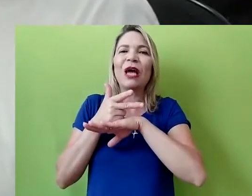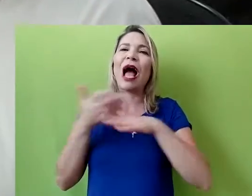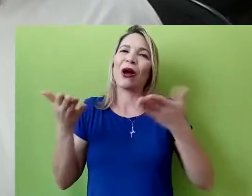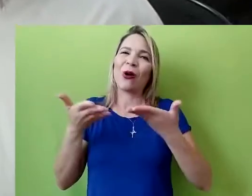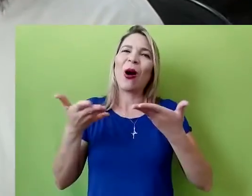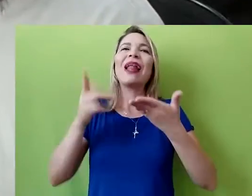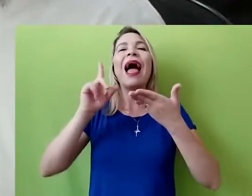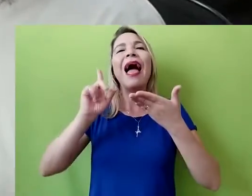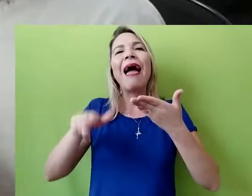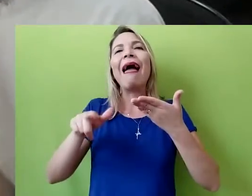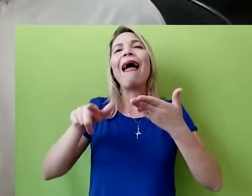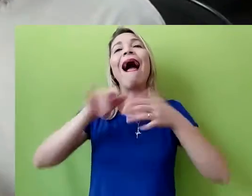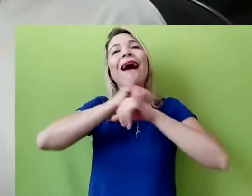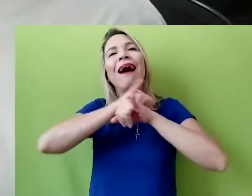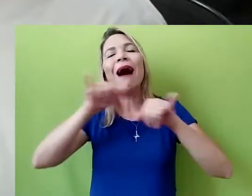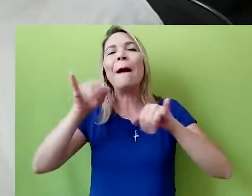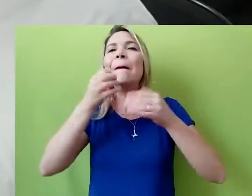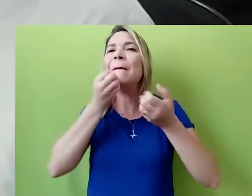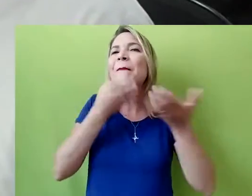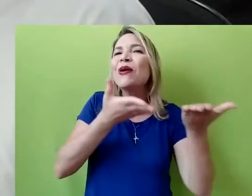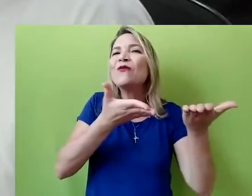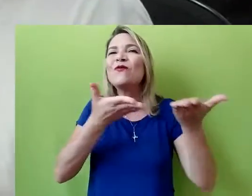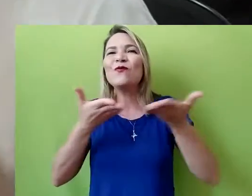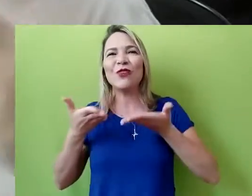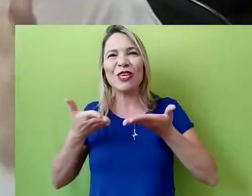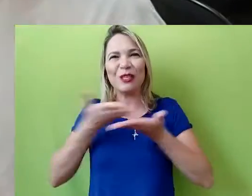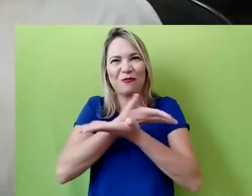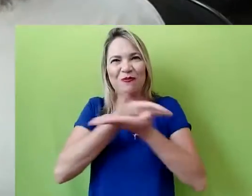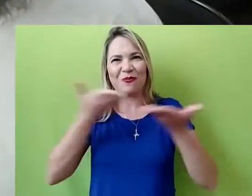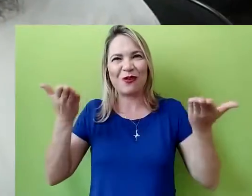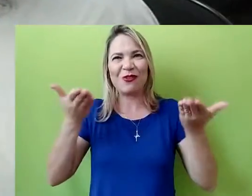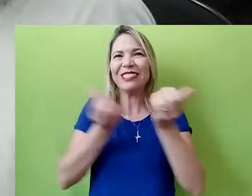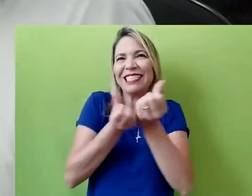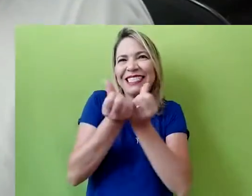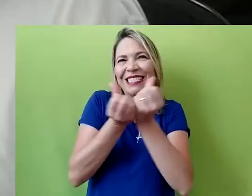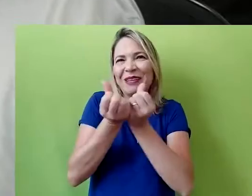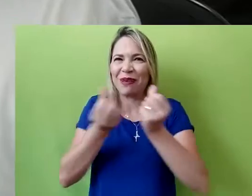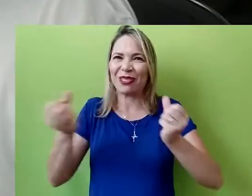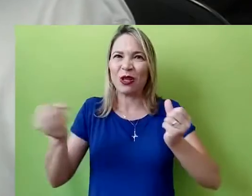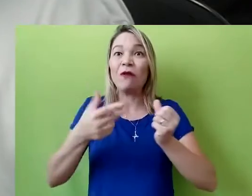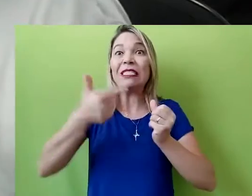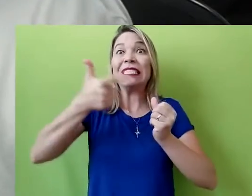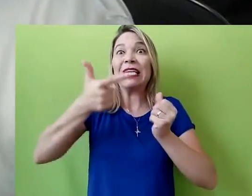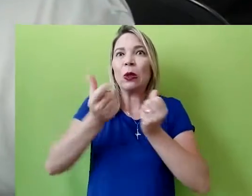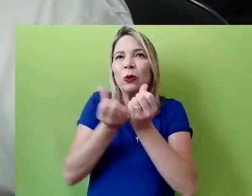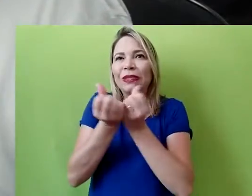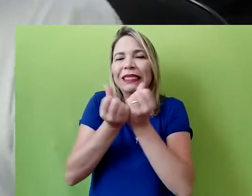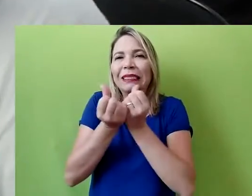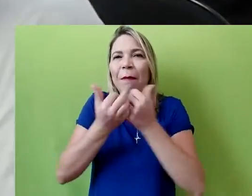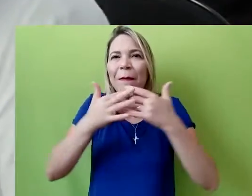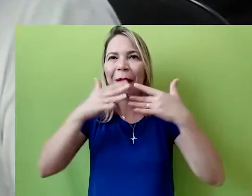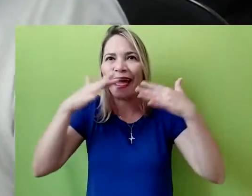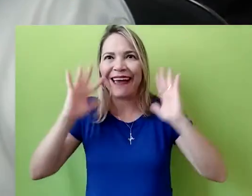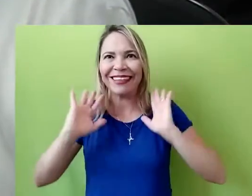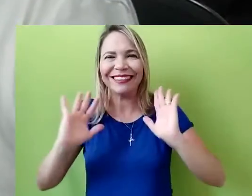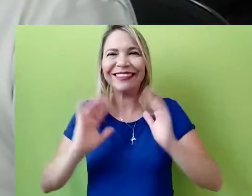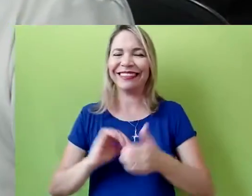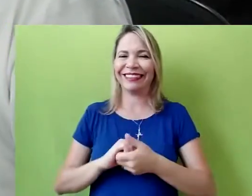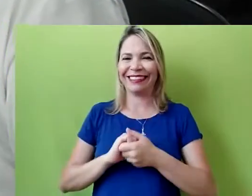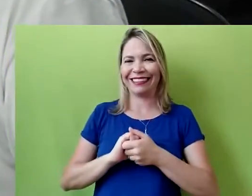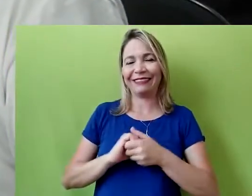desse vídeo agora é exatamente dar esse boas-vindas aí nesse segundo semestre em novembro,